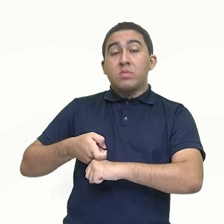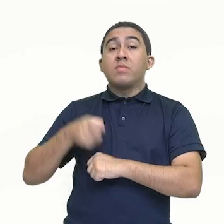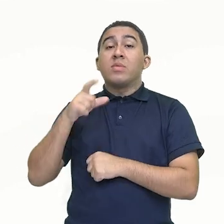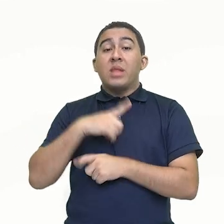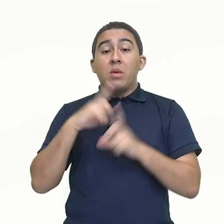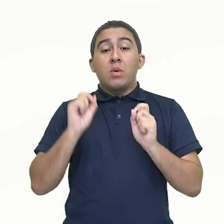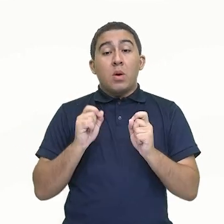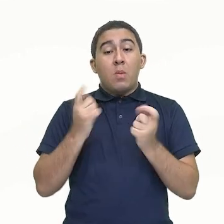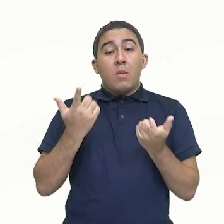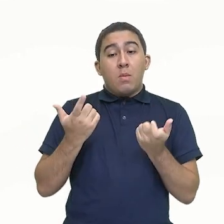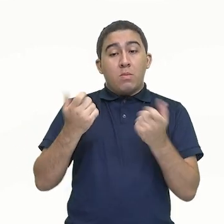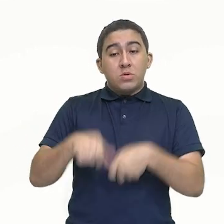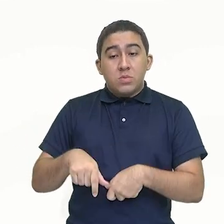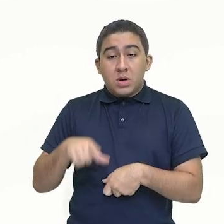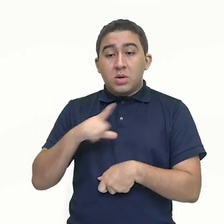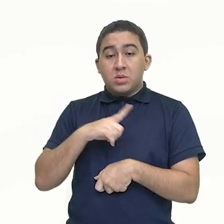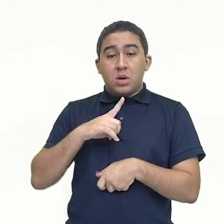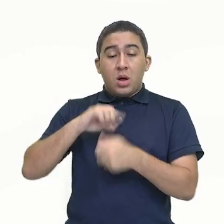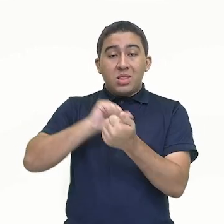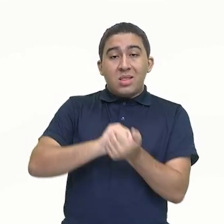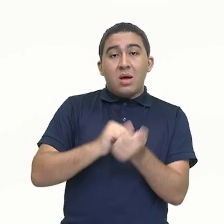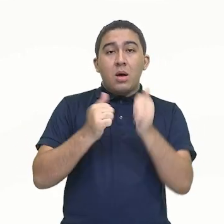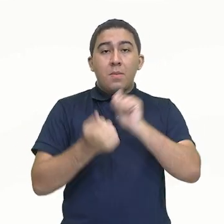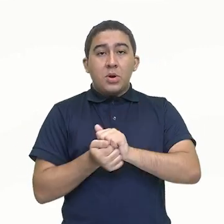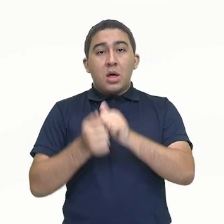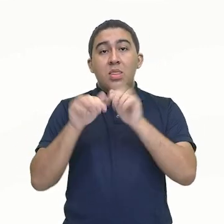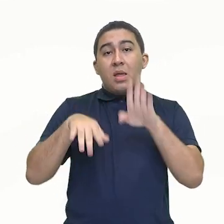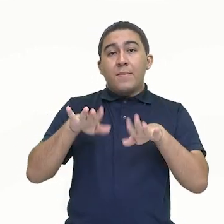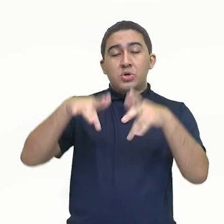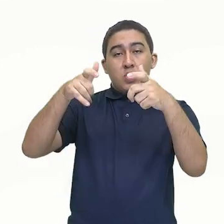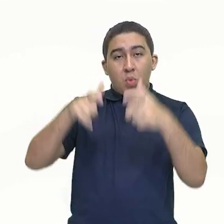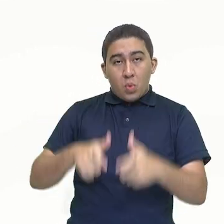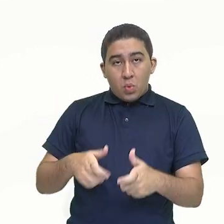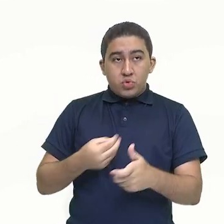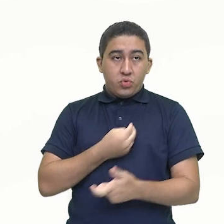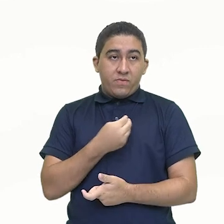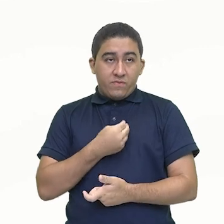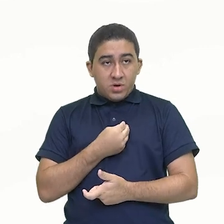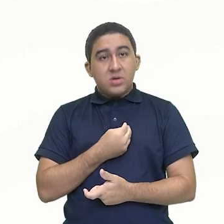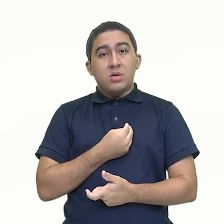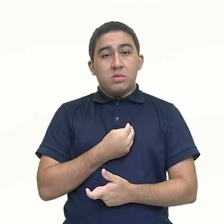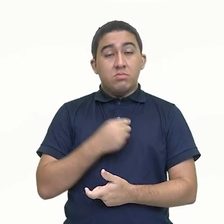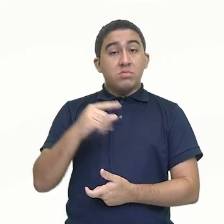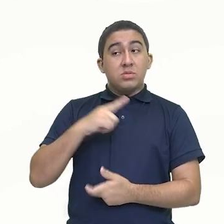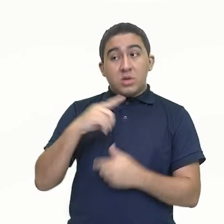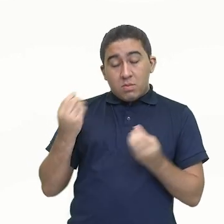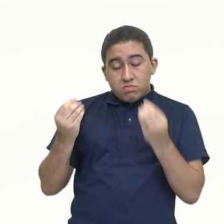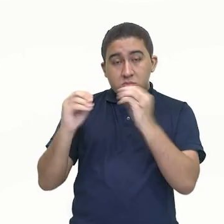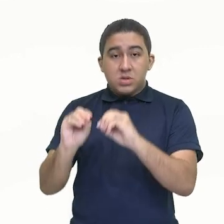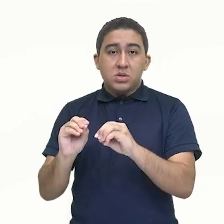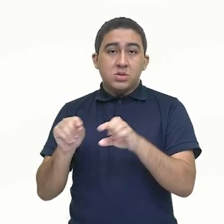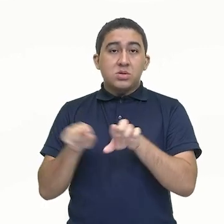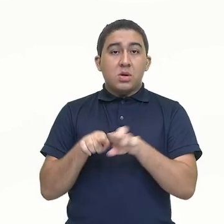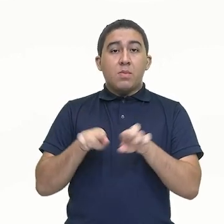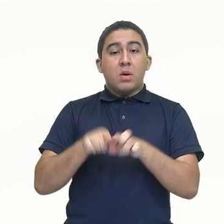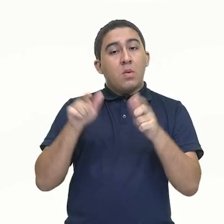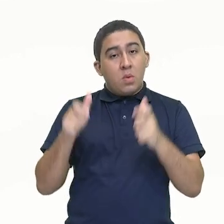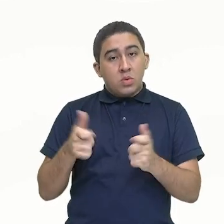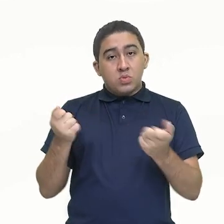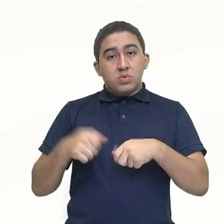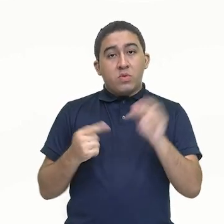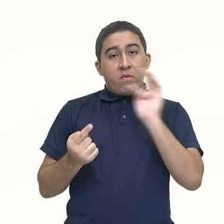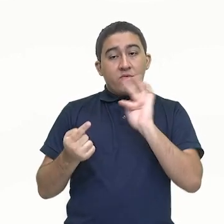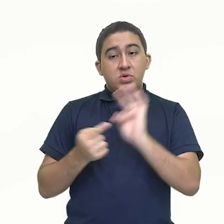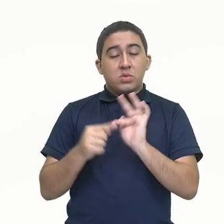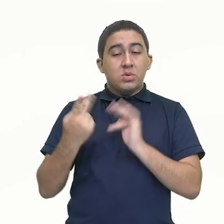uma forma que vai se adaptando conforme o local do organismo em que ele esteja, o tecido em que ele esteja, a